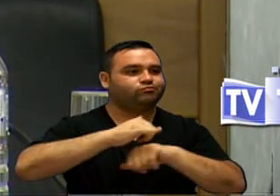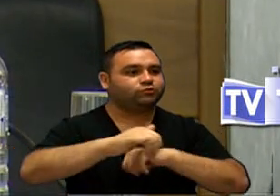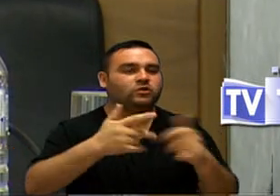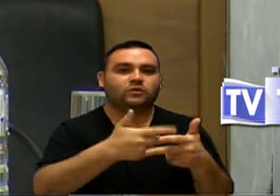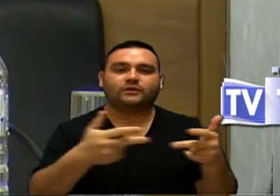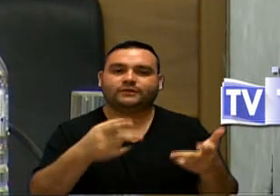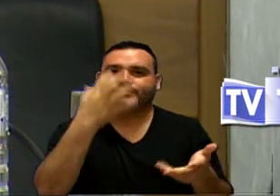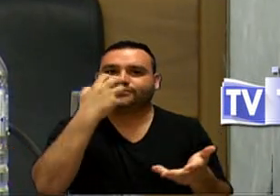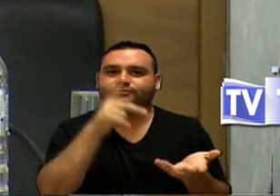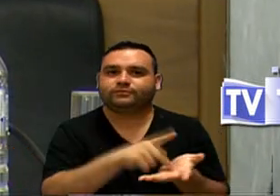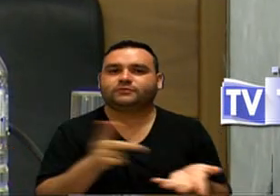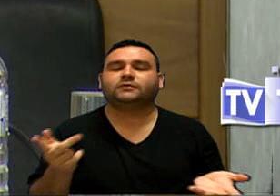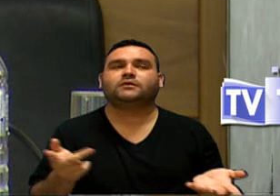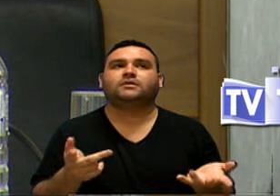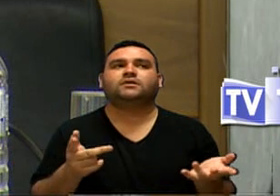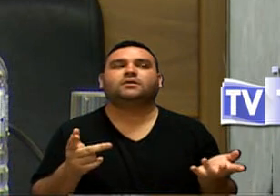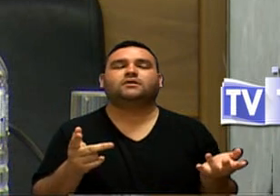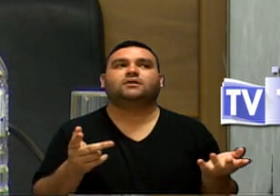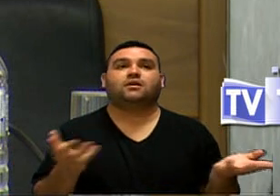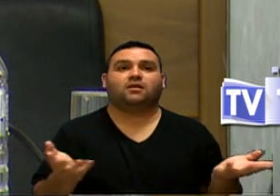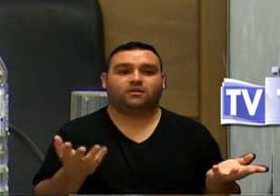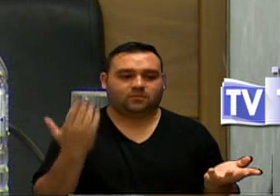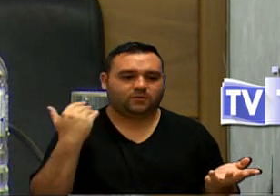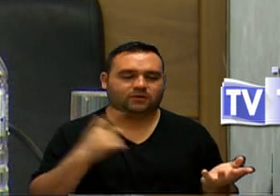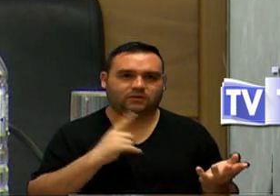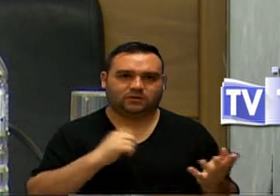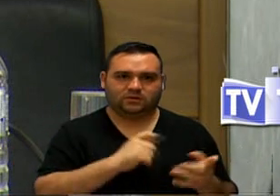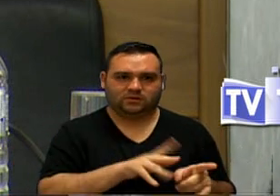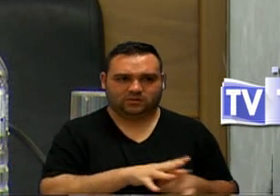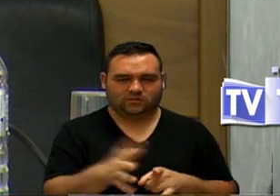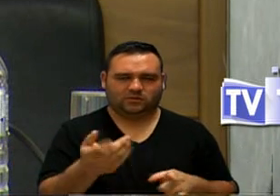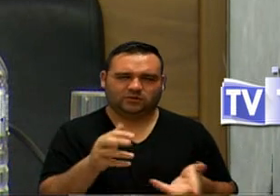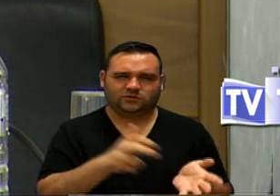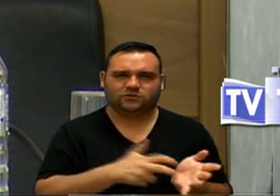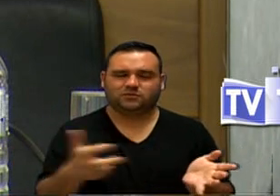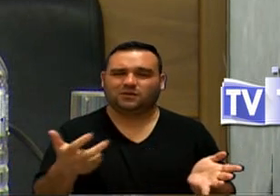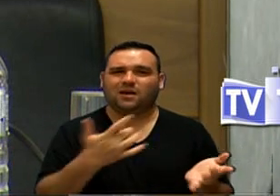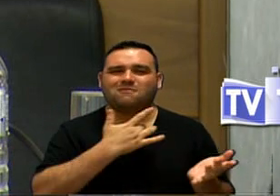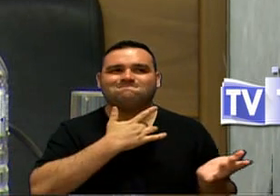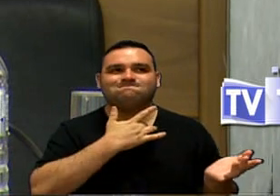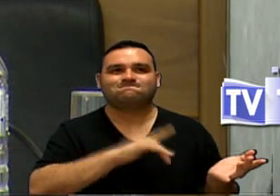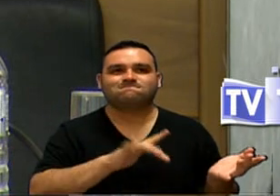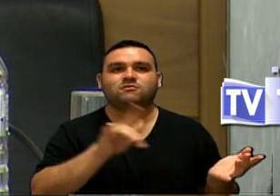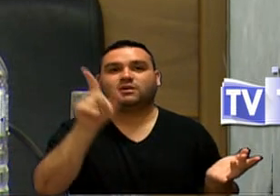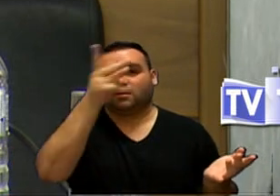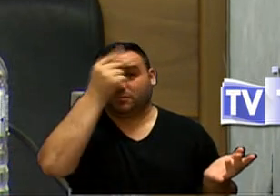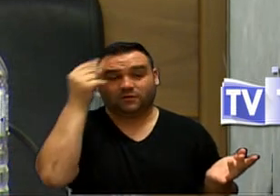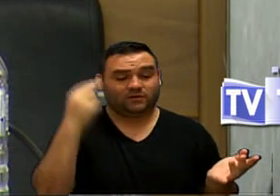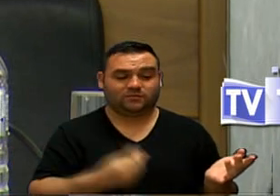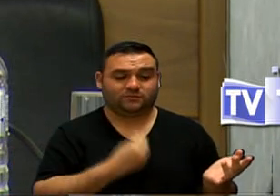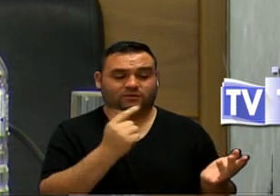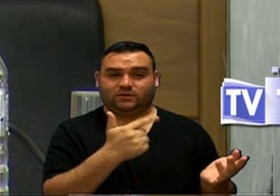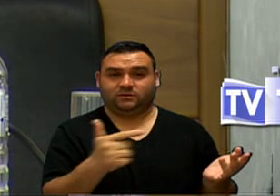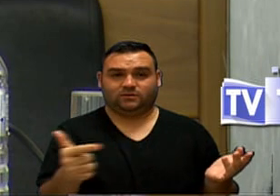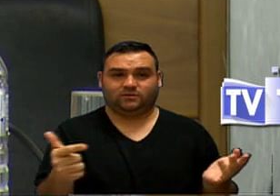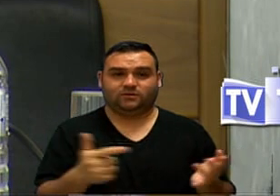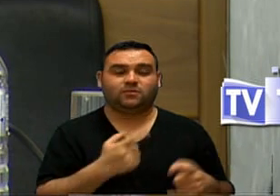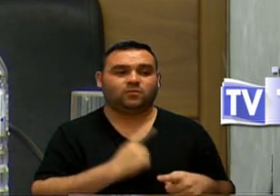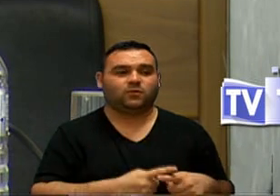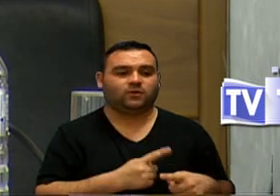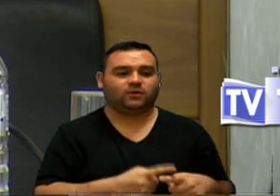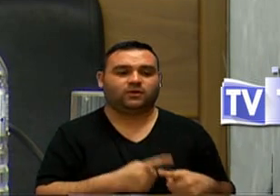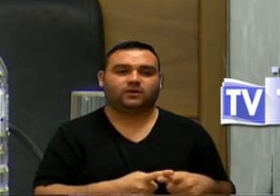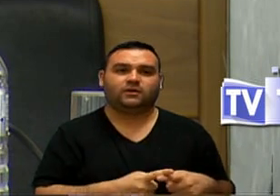assuntos sérios. A audiência que o senhor fez de manhã... É uma pena que o Poder Executivo não esteja presente para